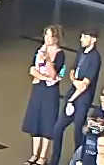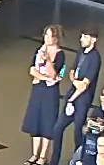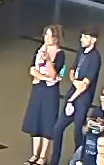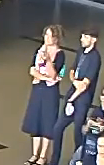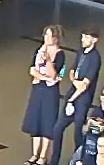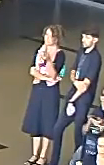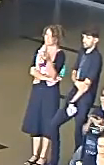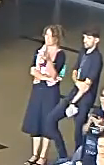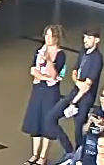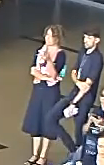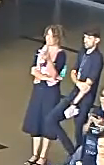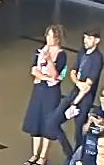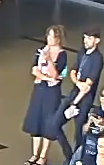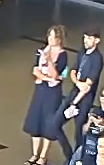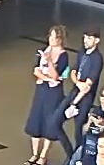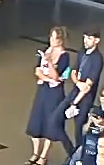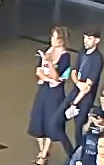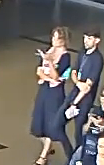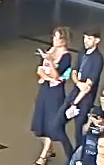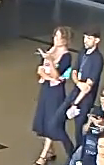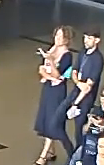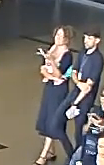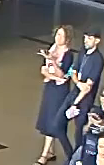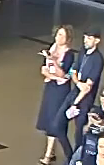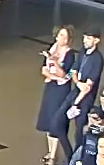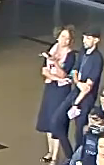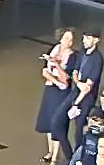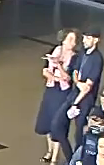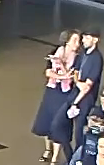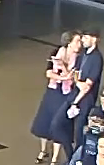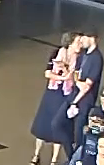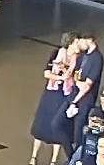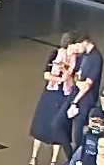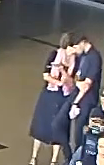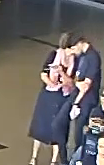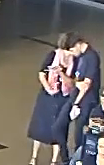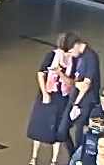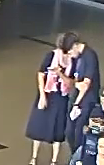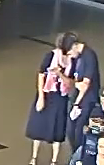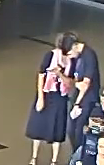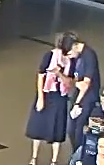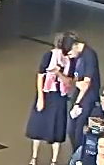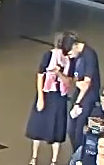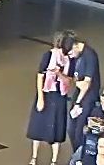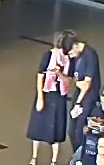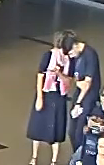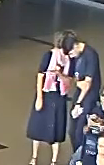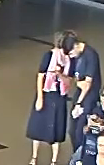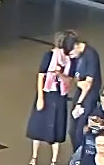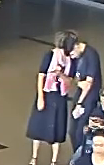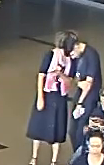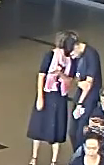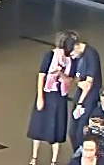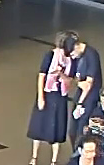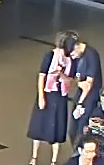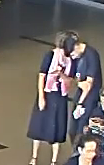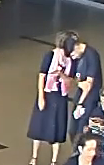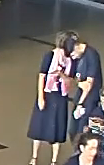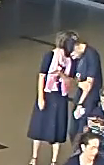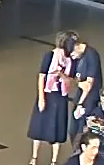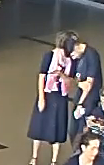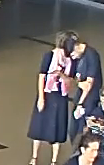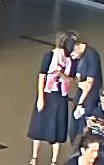audiência que se faz nessa casa então esse tempo já passou esse tempo já tá muito maduro nós temos que agora é